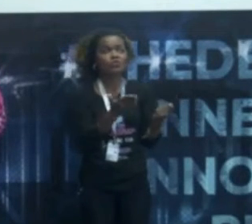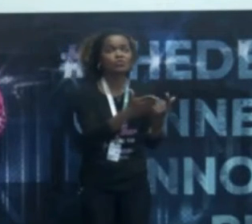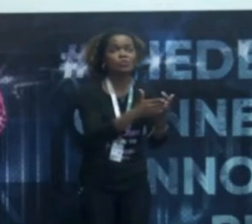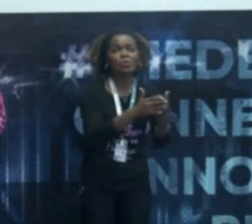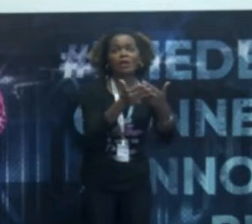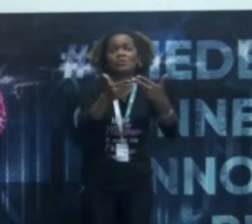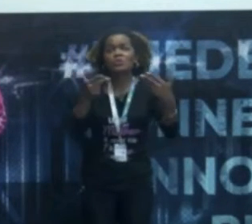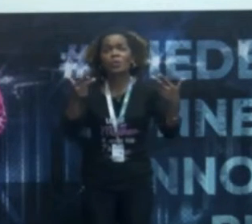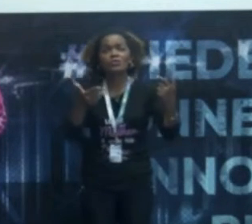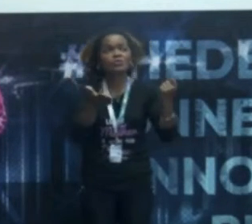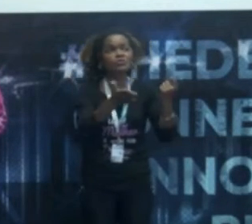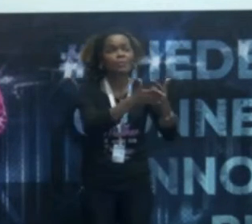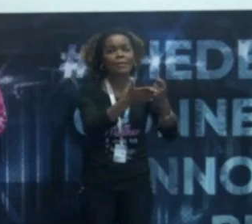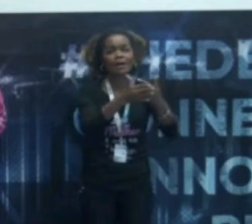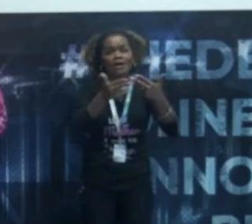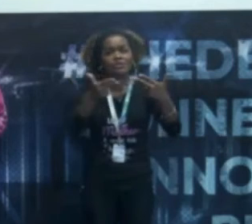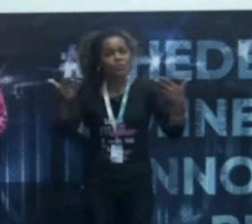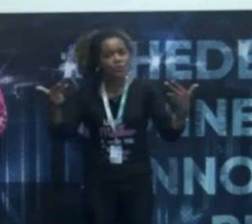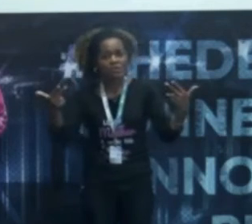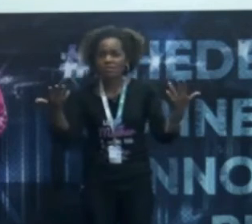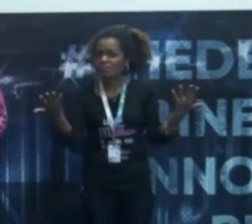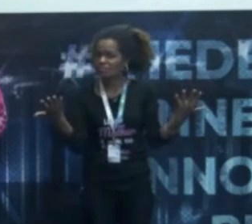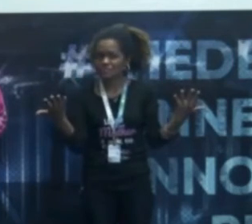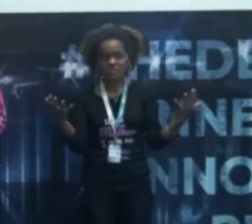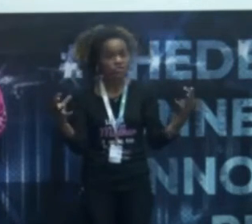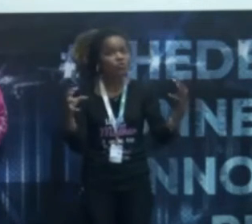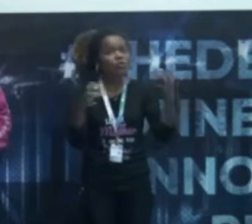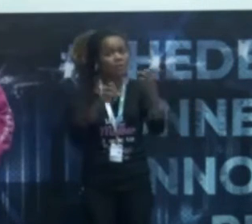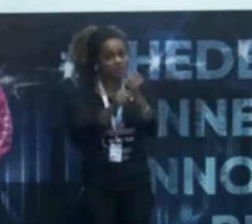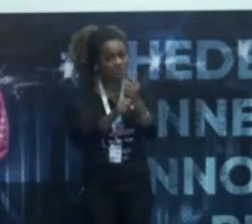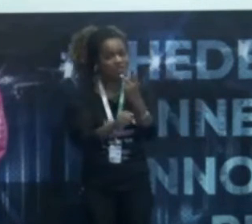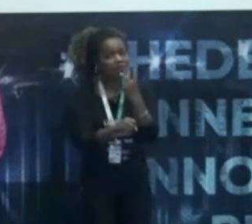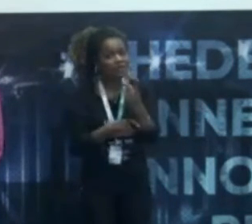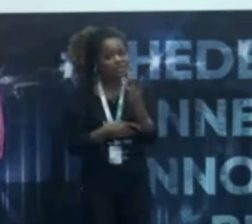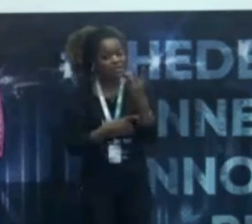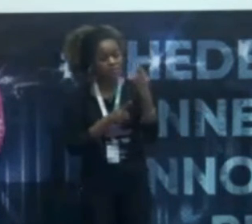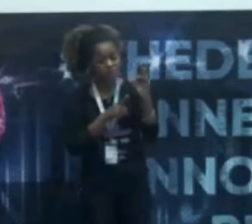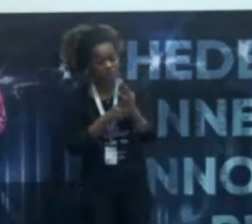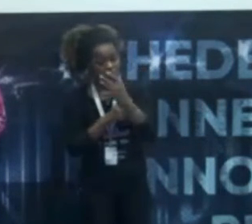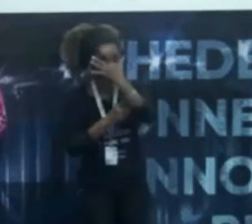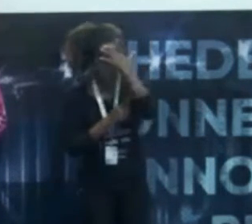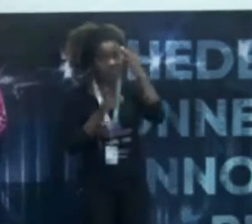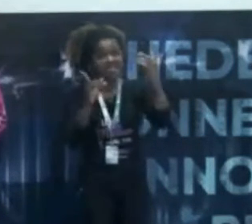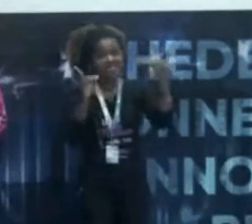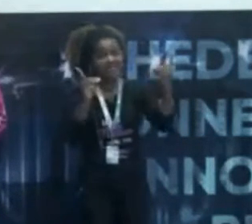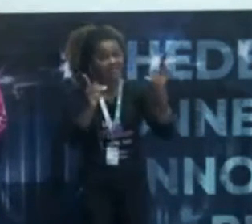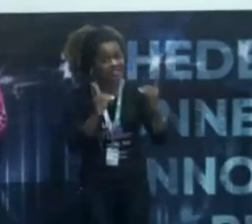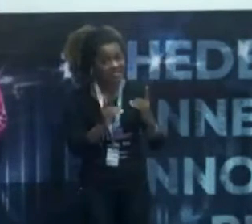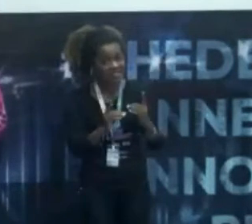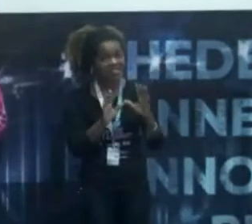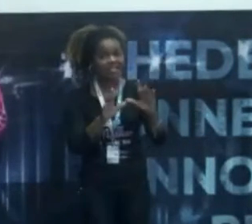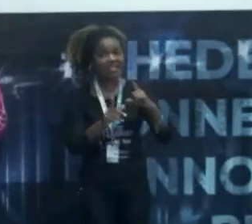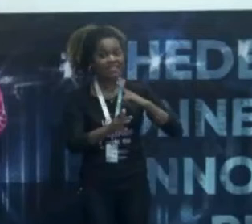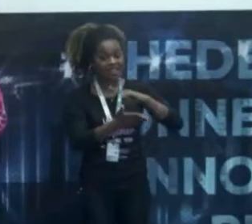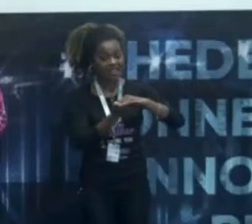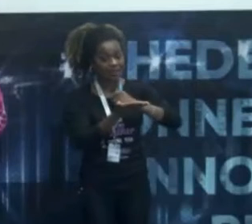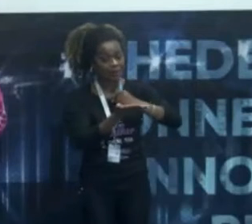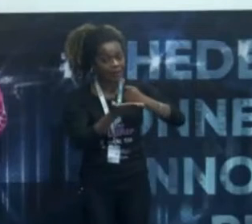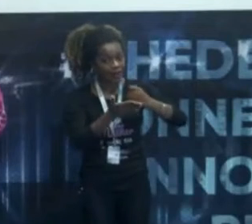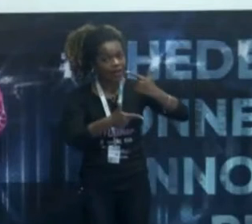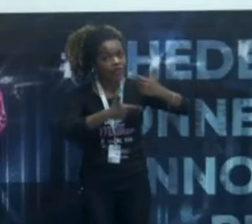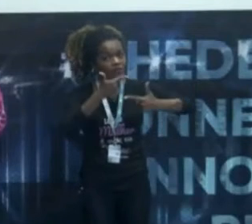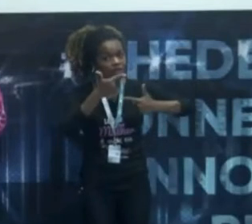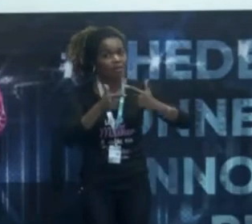com deficiência? A gente não está nem contabilizando isso, a gente está dizendo 3% de pessoas com deficiência empregadas, mas a gente não contabiliza quanto dessas pessoas de